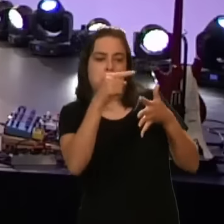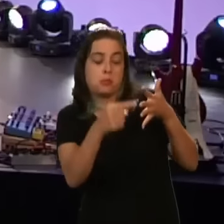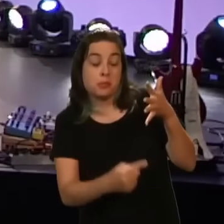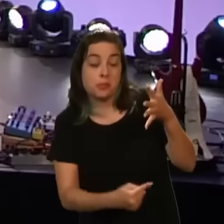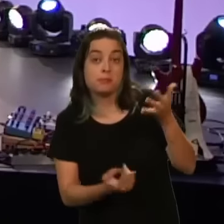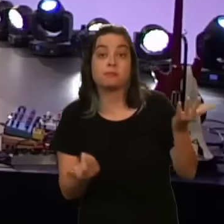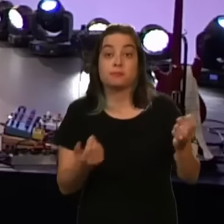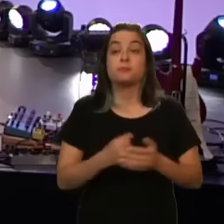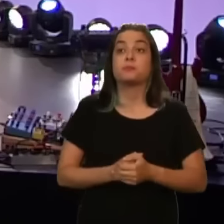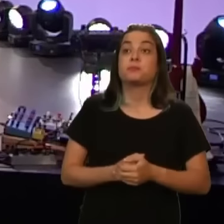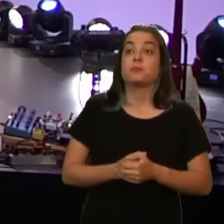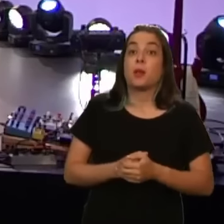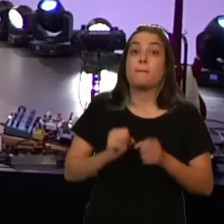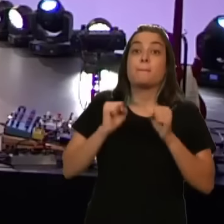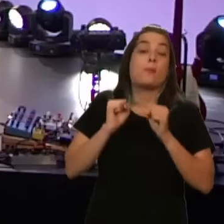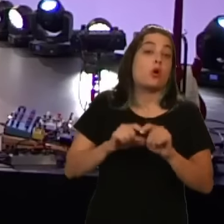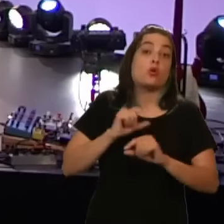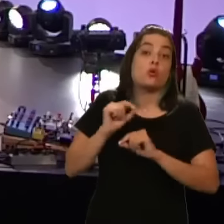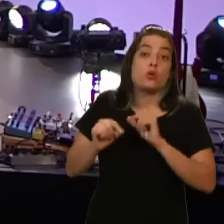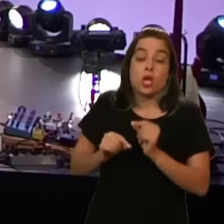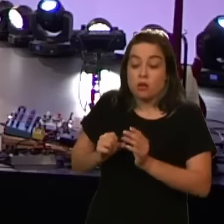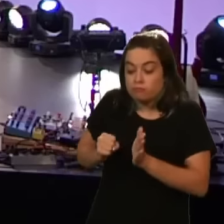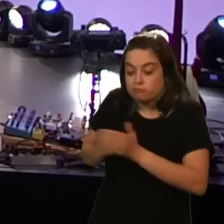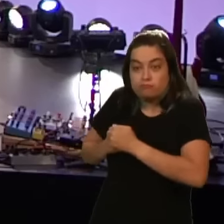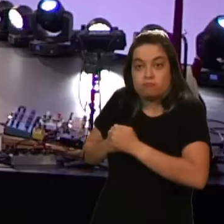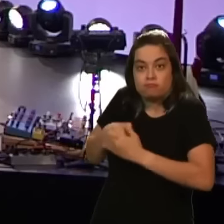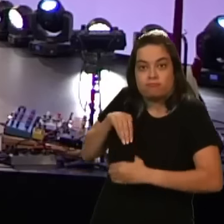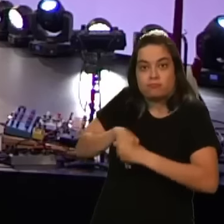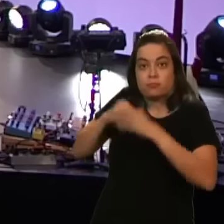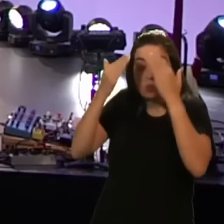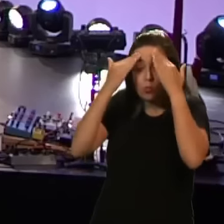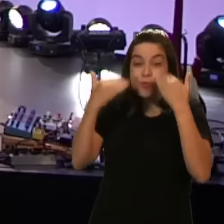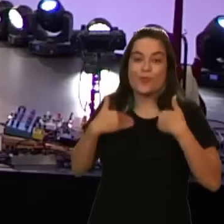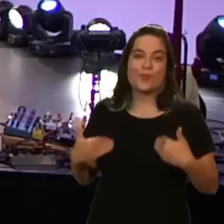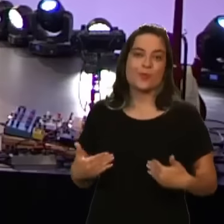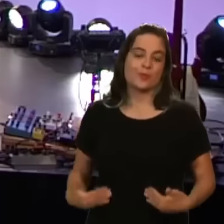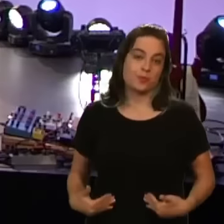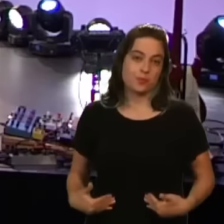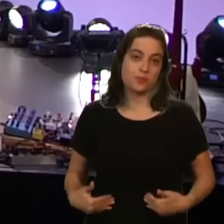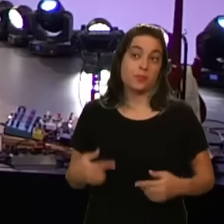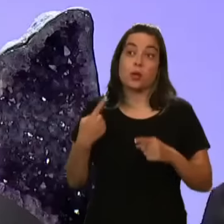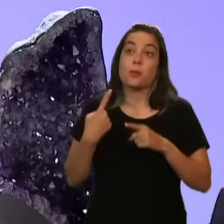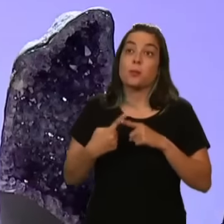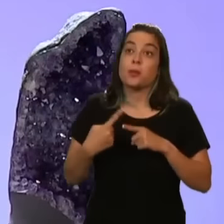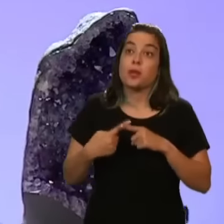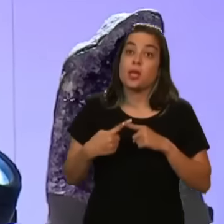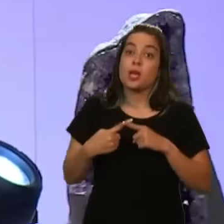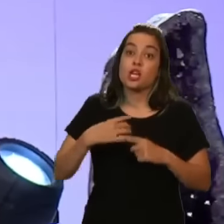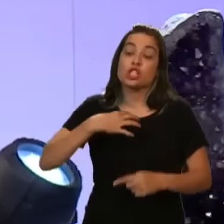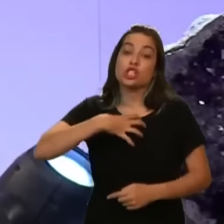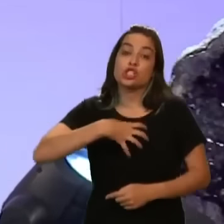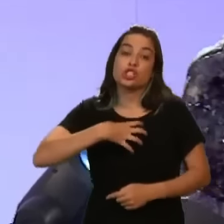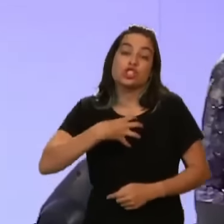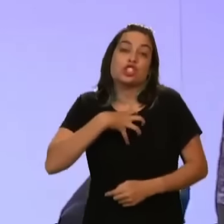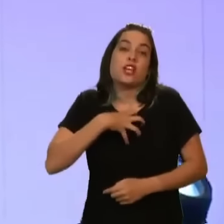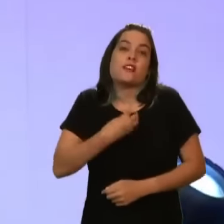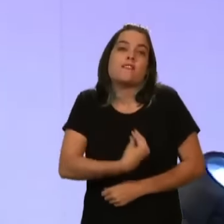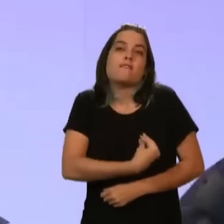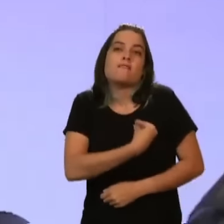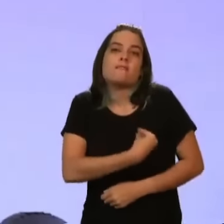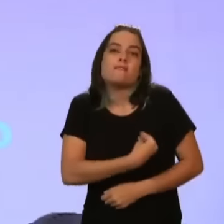Enfim, o gene pode ficar bem quietinho. Por quê? Você pode ter um estilo de vida que não